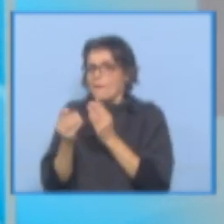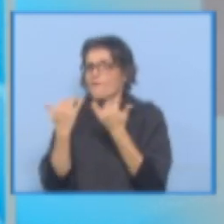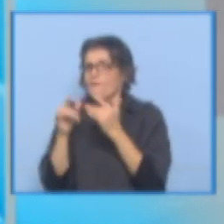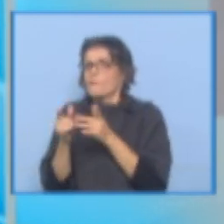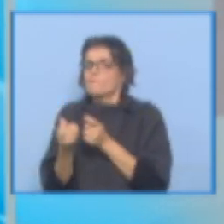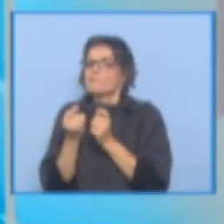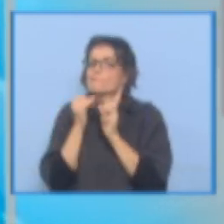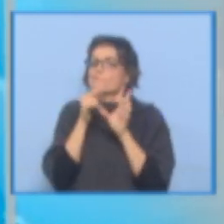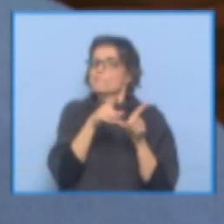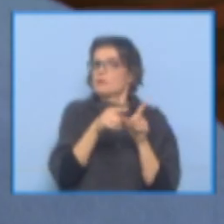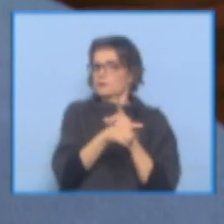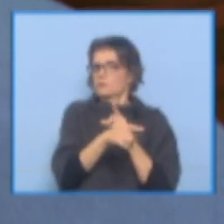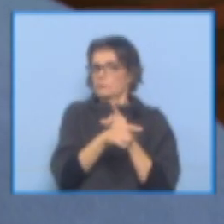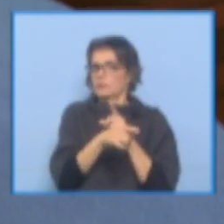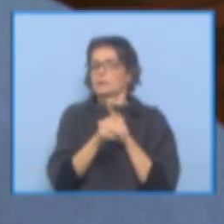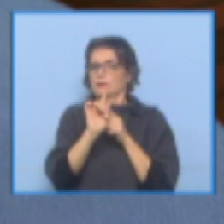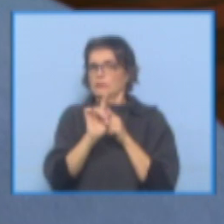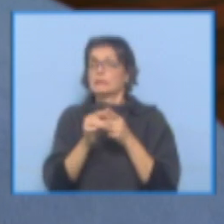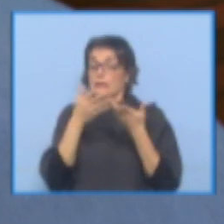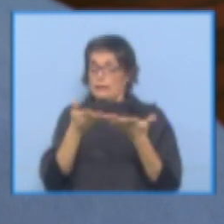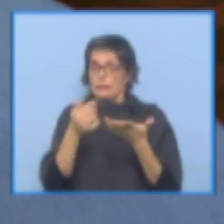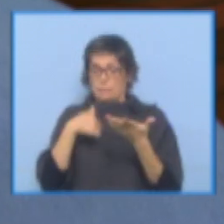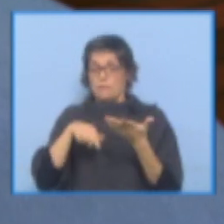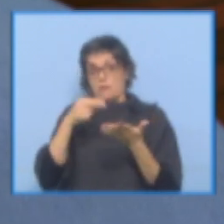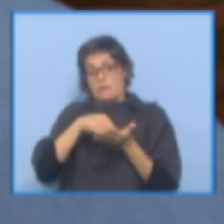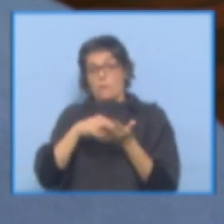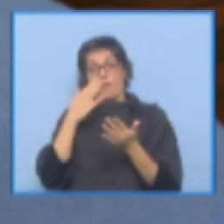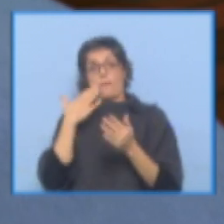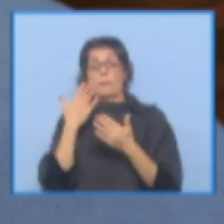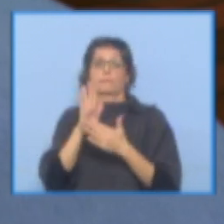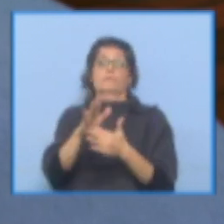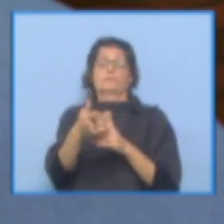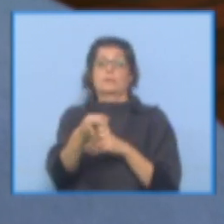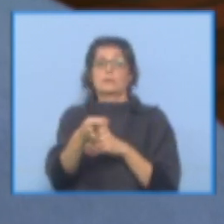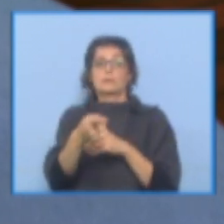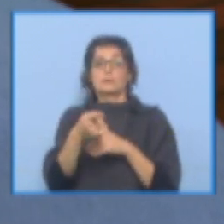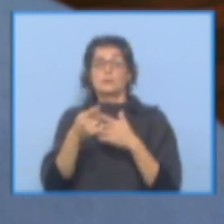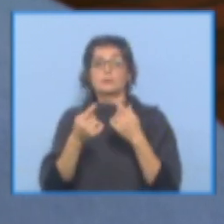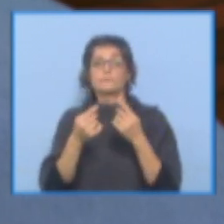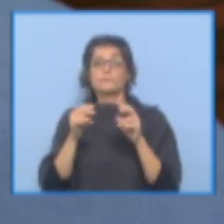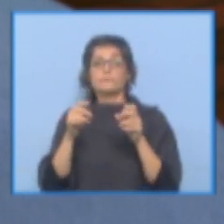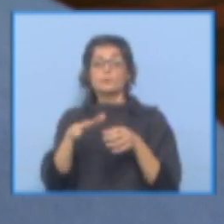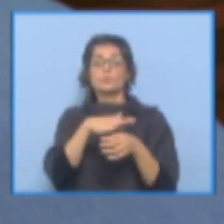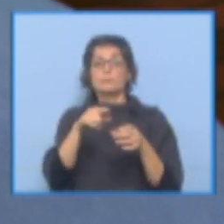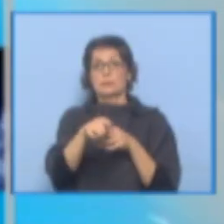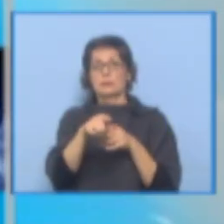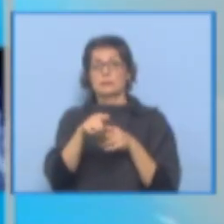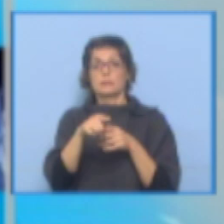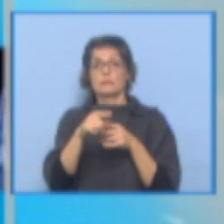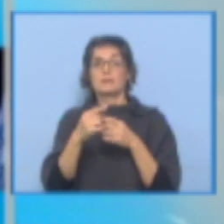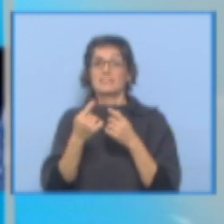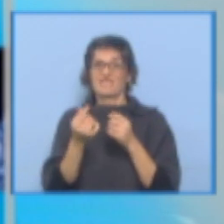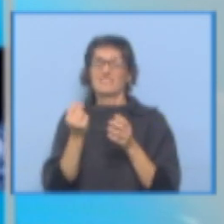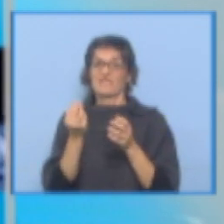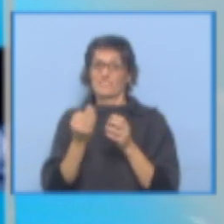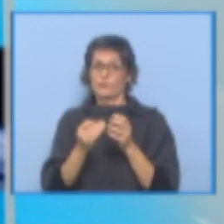as declarações. E nós estamos perante um caso que, de certa forma, põe de luto, digamos. Eu